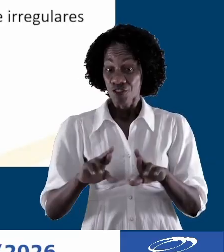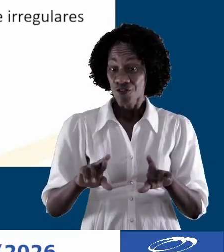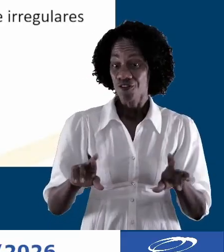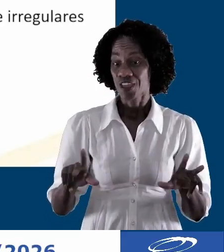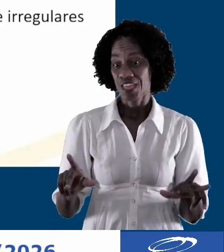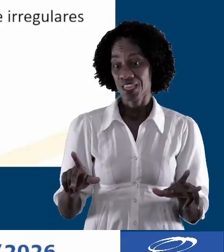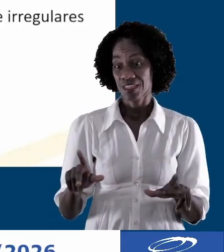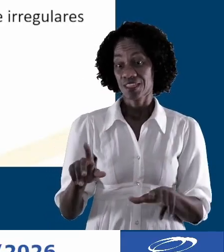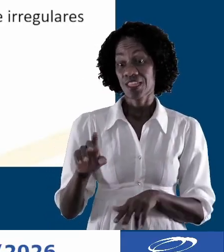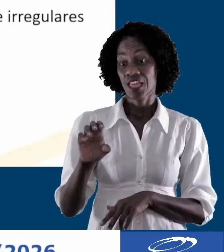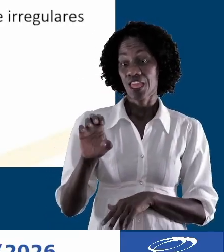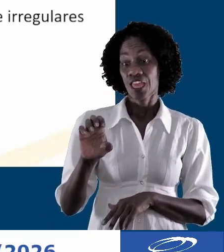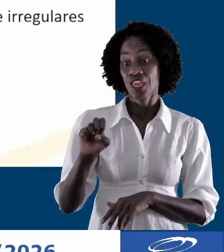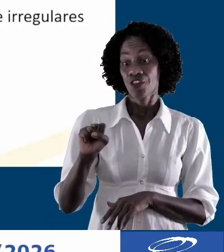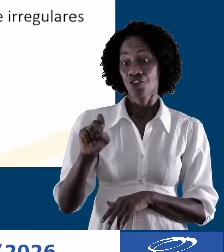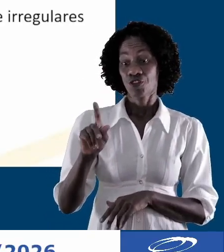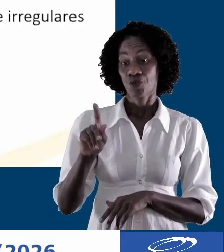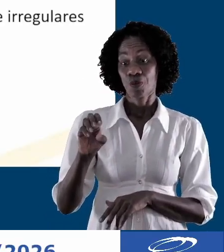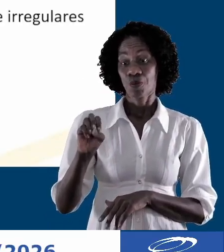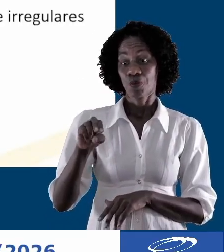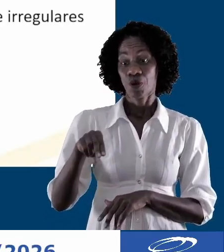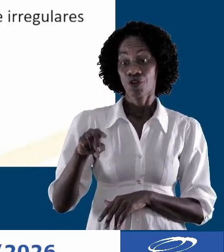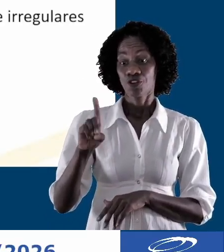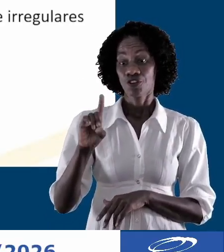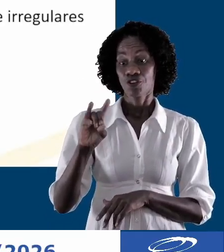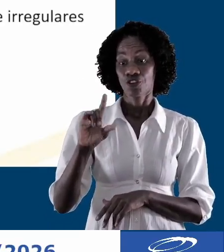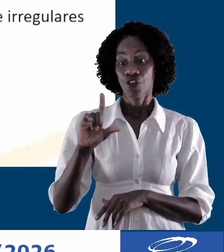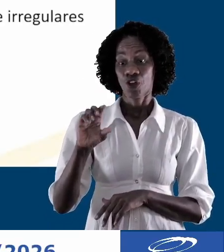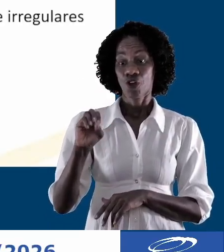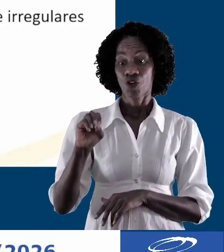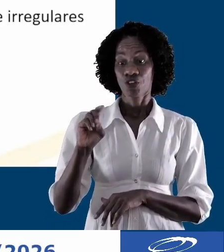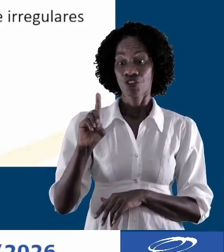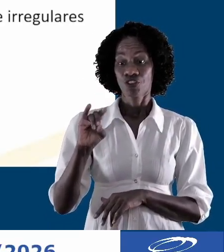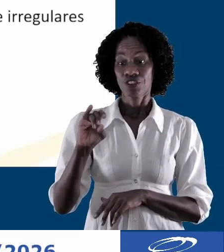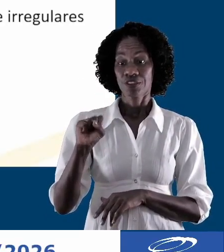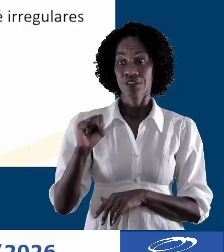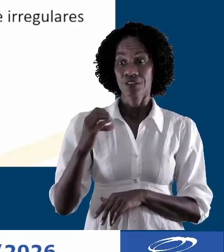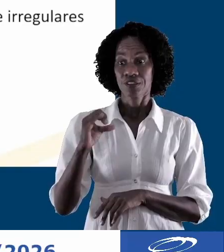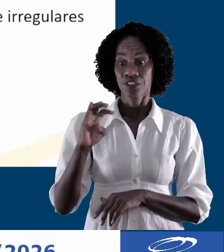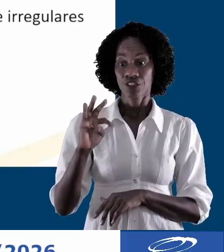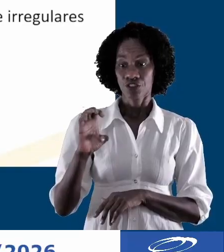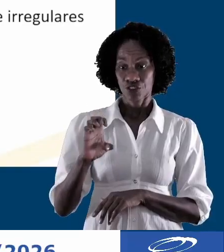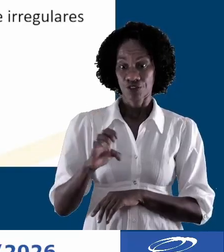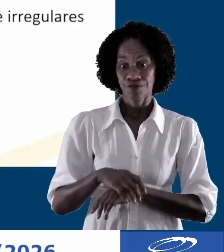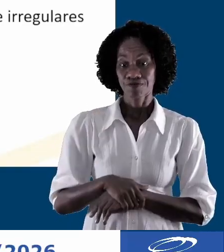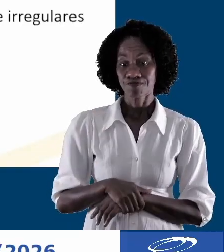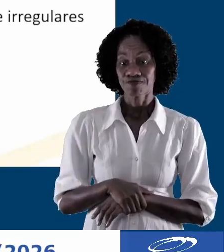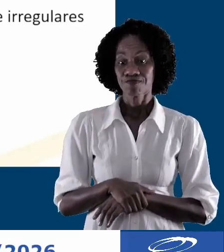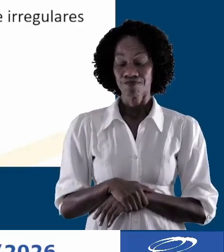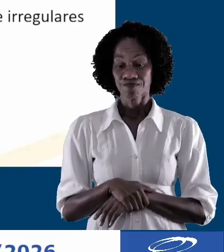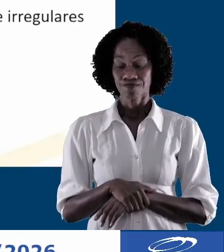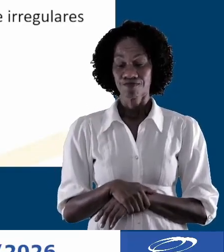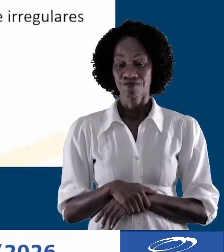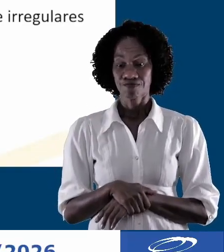piogênica, alguns achados são sugestivos. Na espondilicite piogênica, como a gente observa nessa foto, você